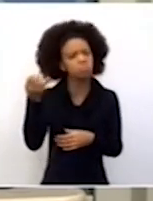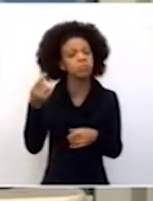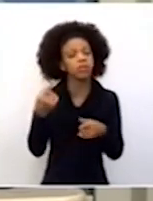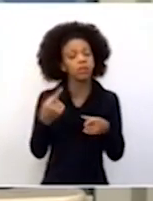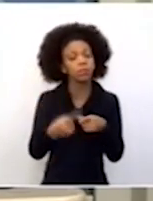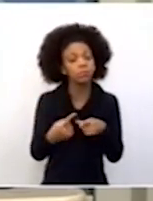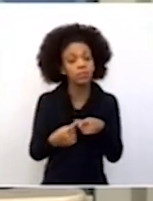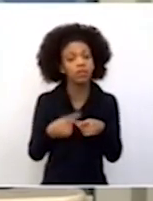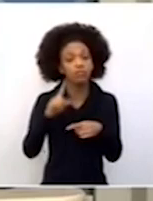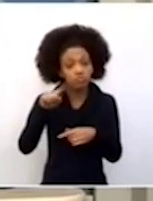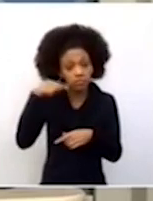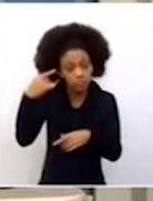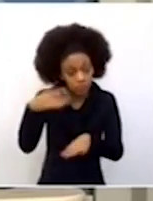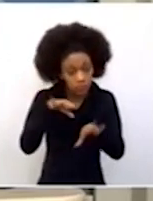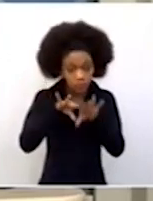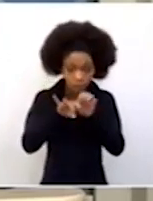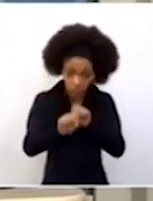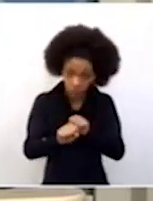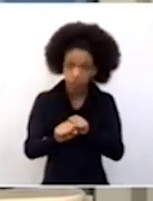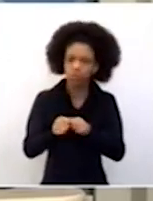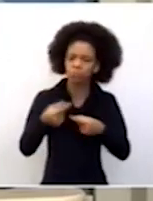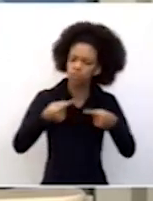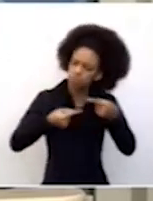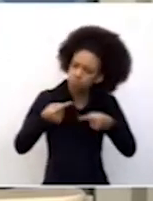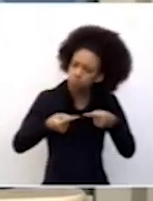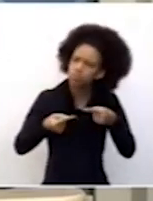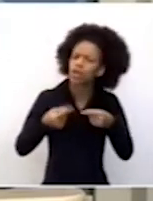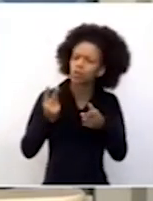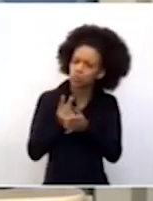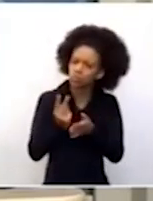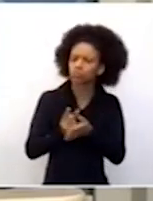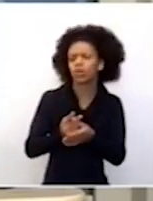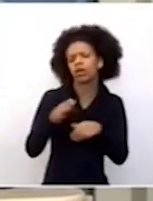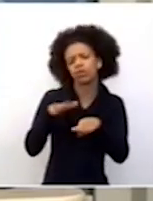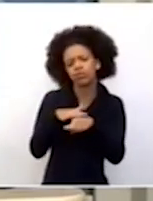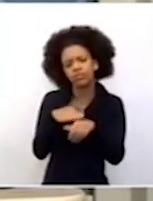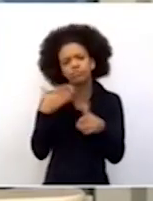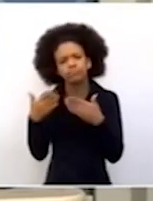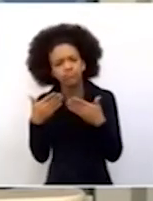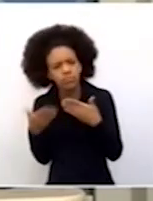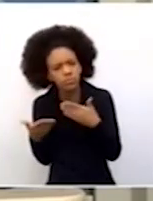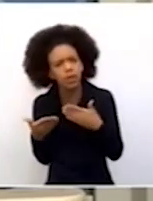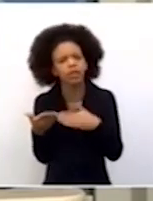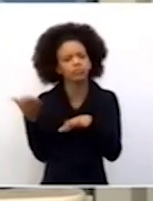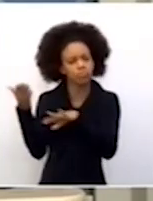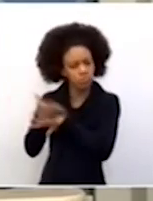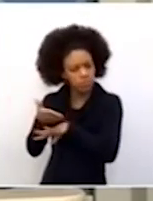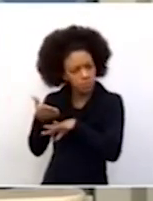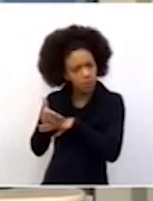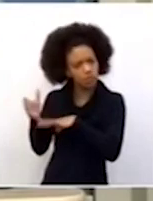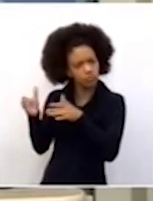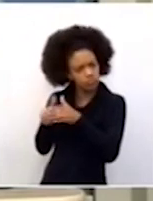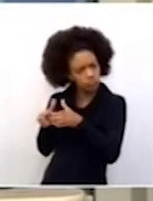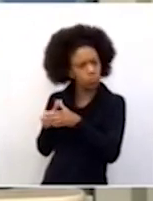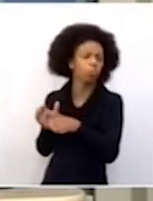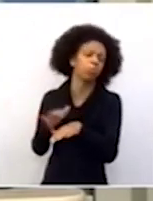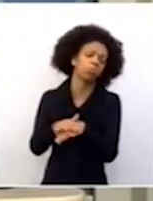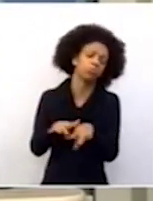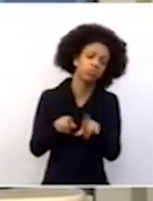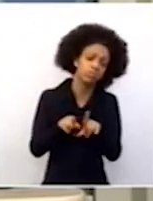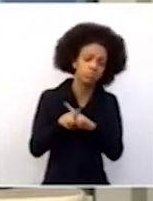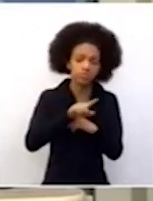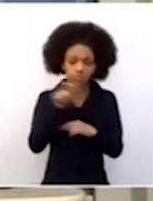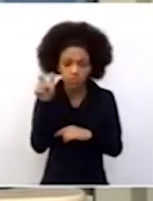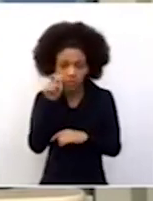para os próximos ATPC e também para provocarmos diálogos entre os participantes que nos estamos assistindo, e